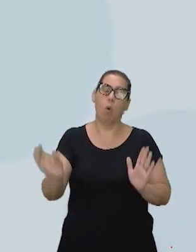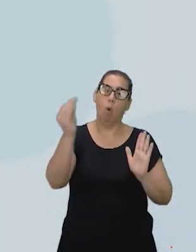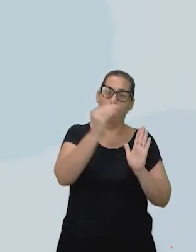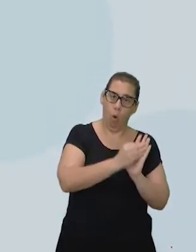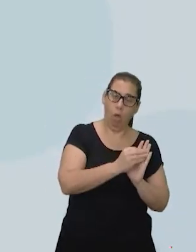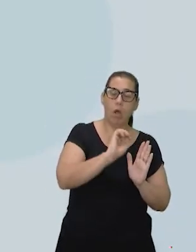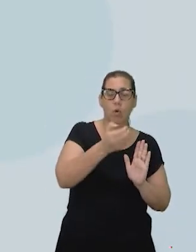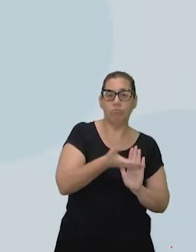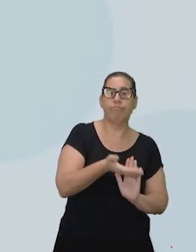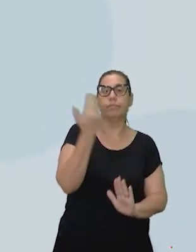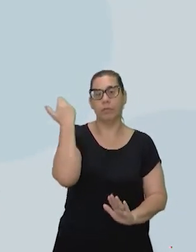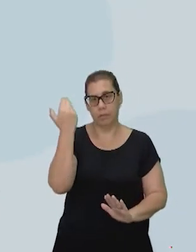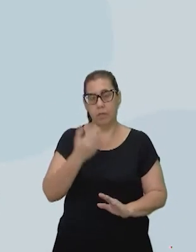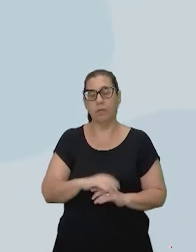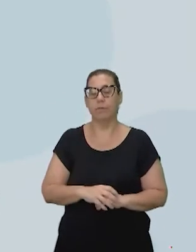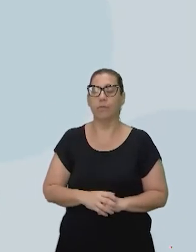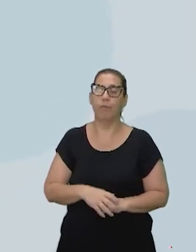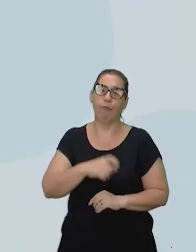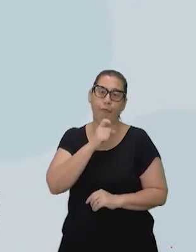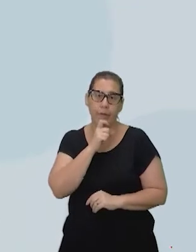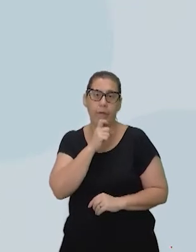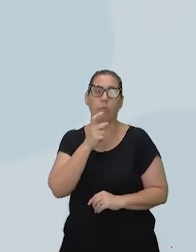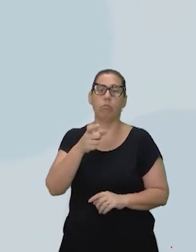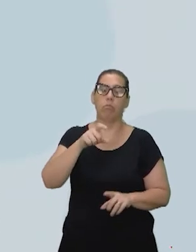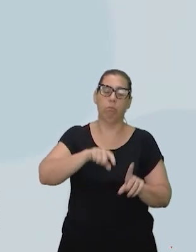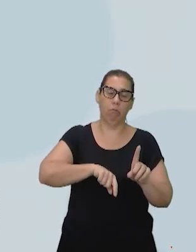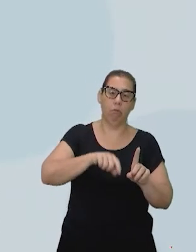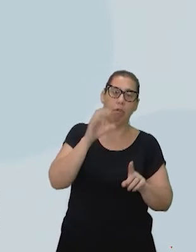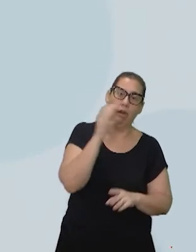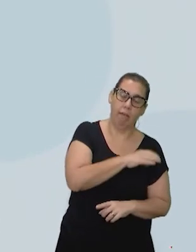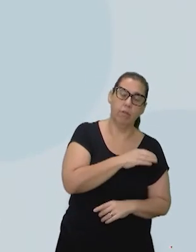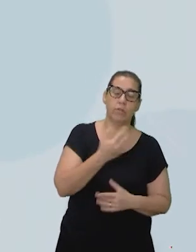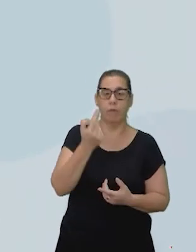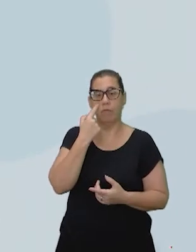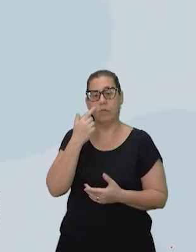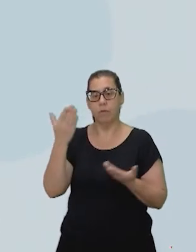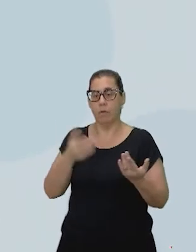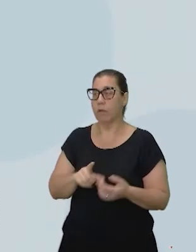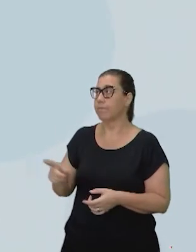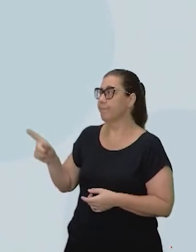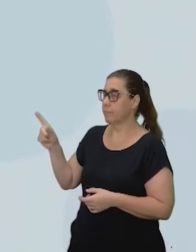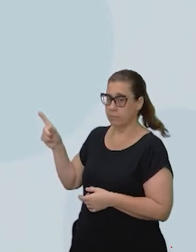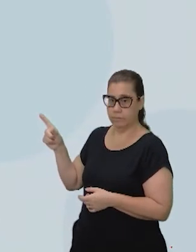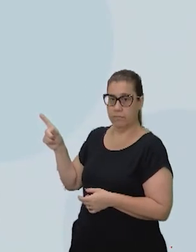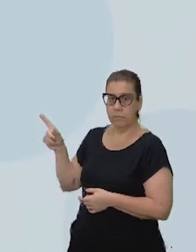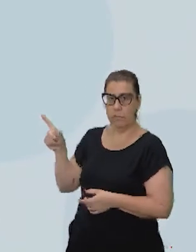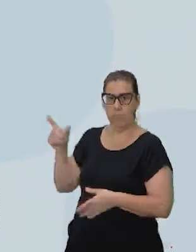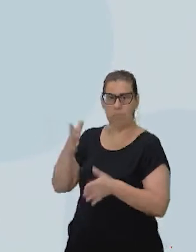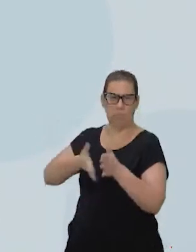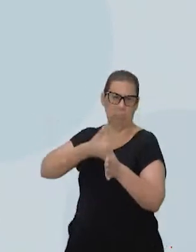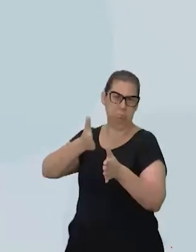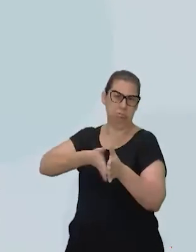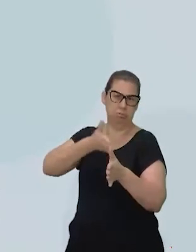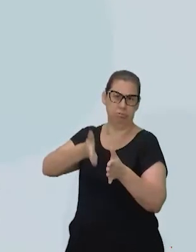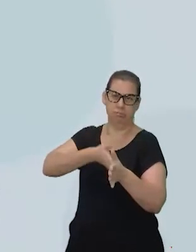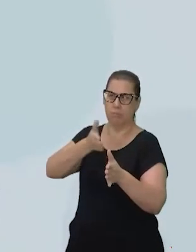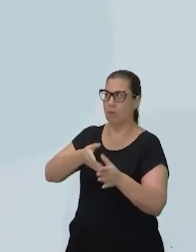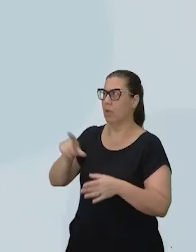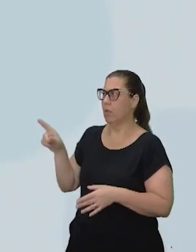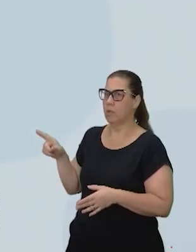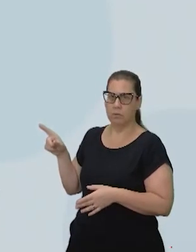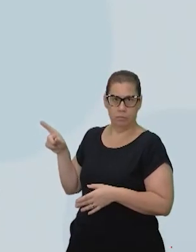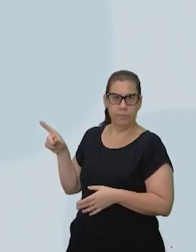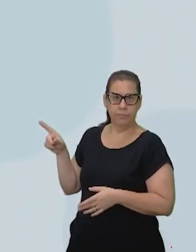o quente e o frio, né? Agora vamos observar um pouquinho essa figura? Olha aí, uma figura velha conhecida da gente